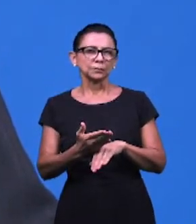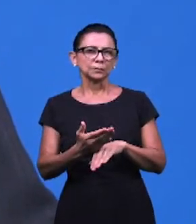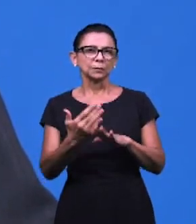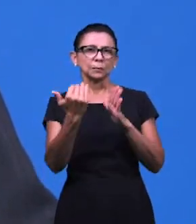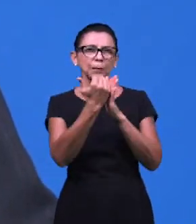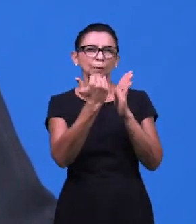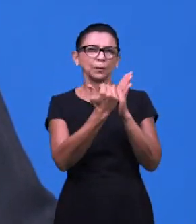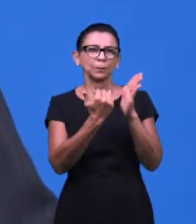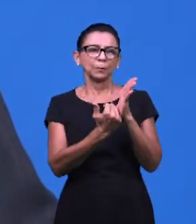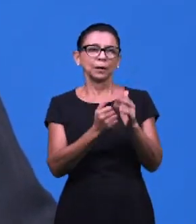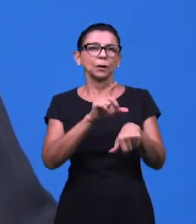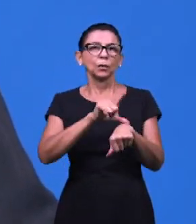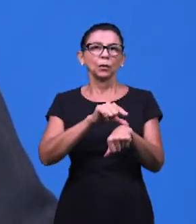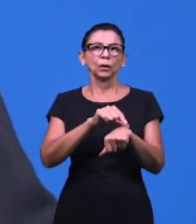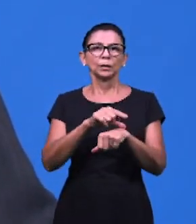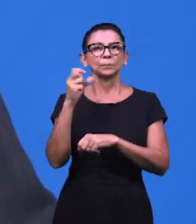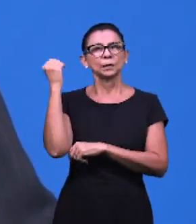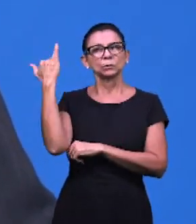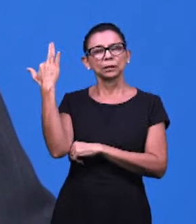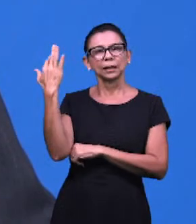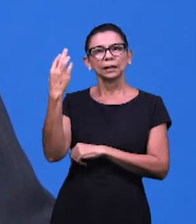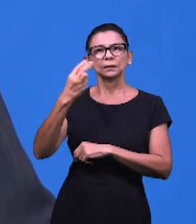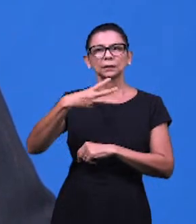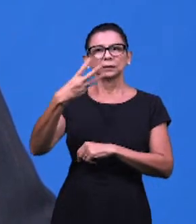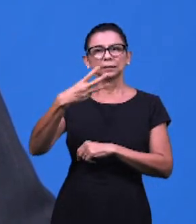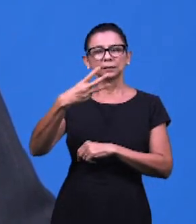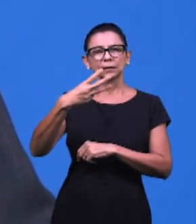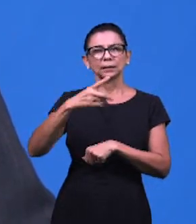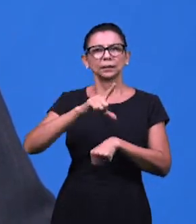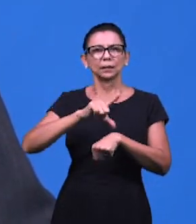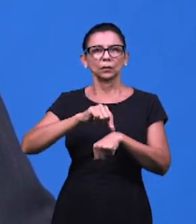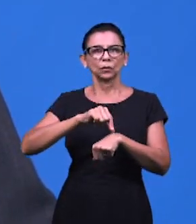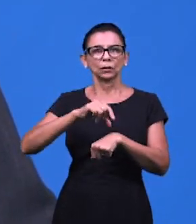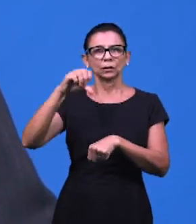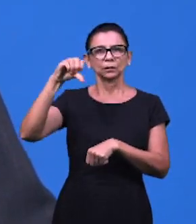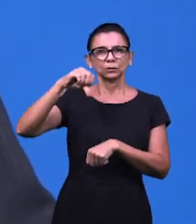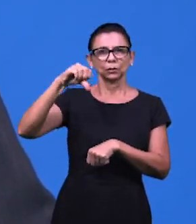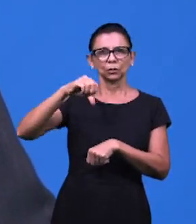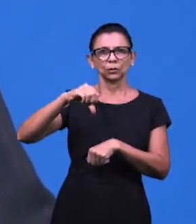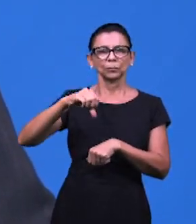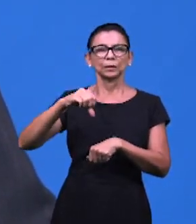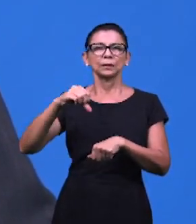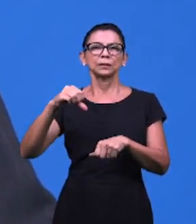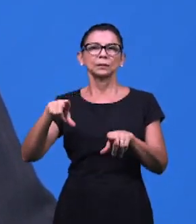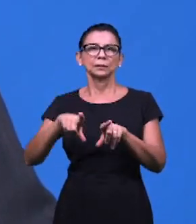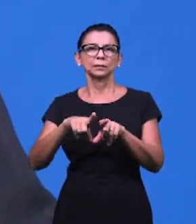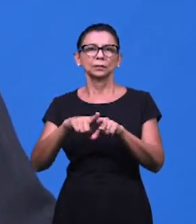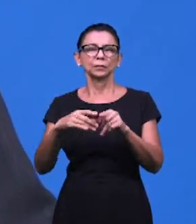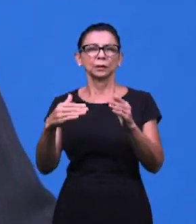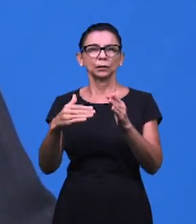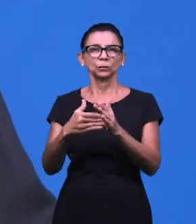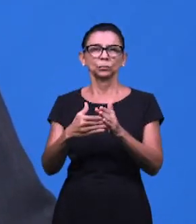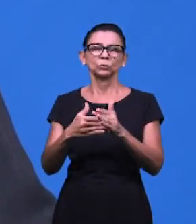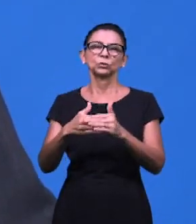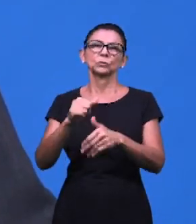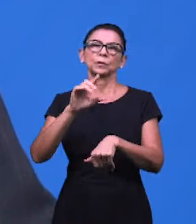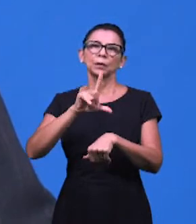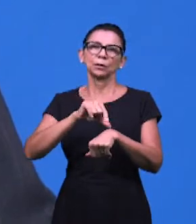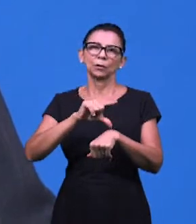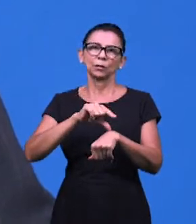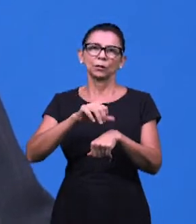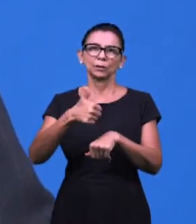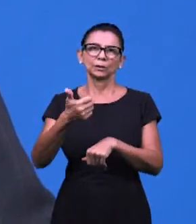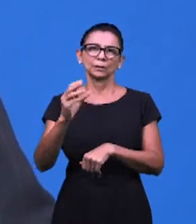trabalhadores para a vinha. A madrugada, a hora terceira, a hora nona e a hora 1/10. Também muito